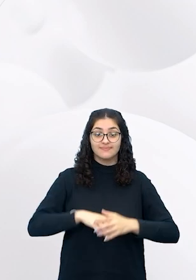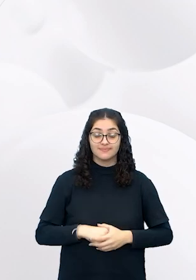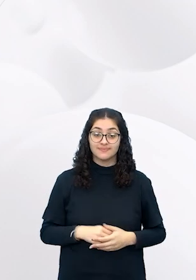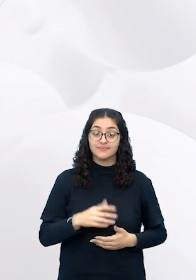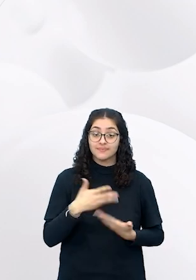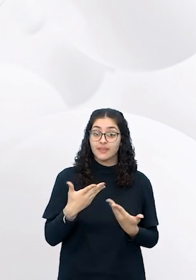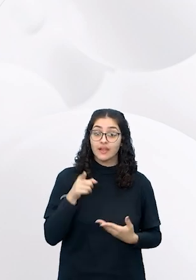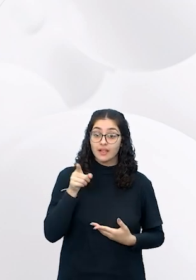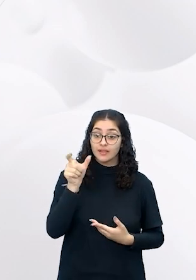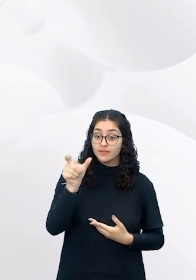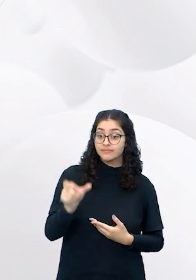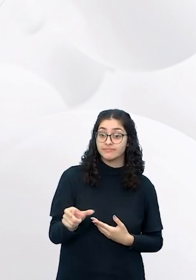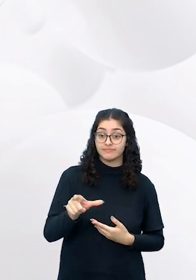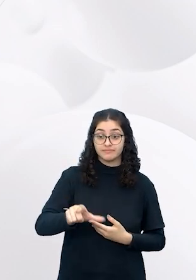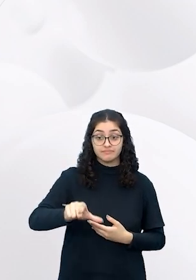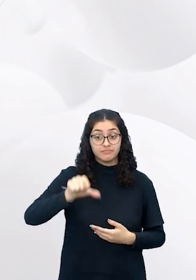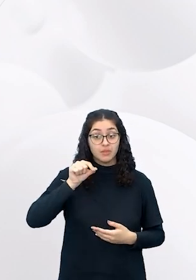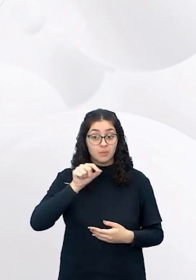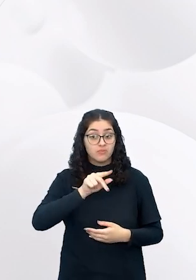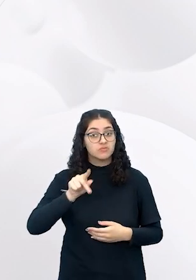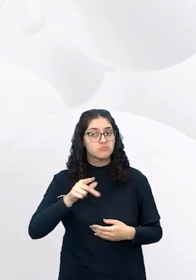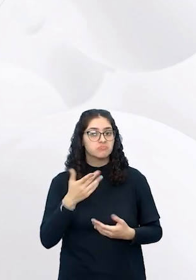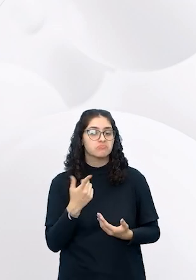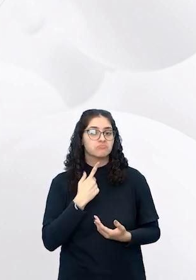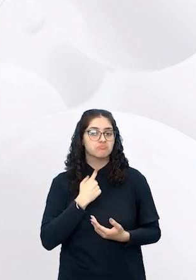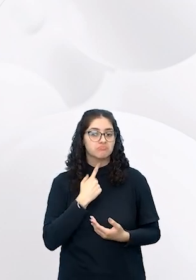professor vai optar.